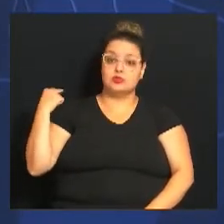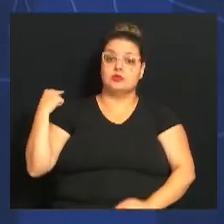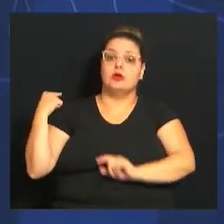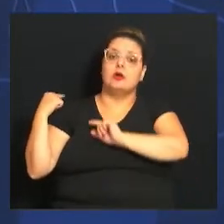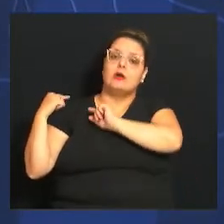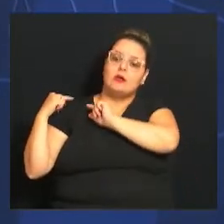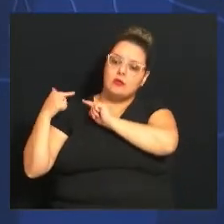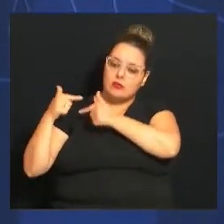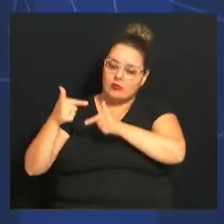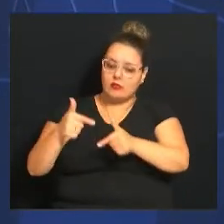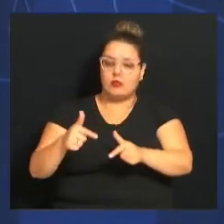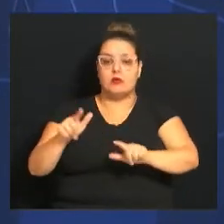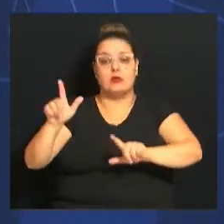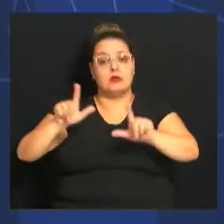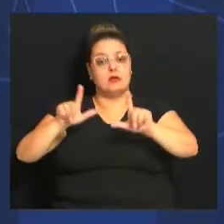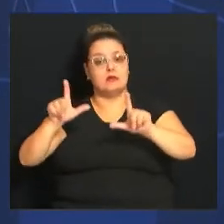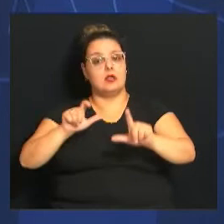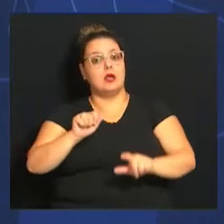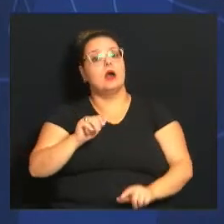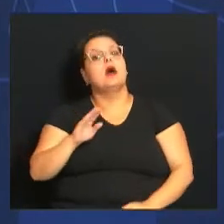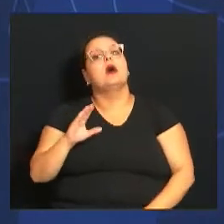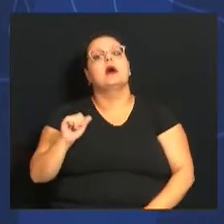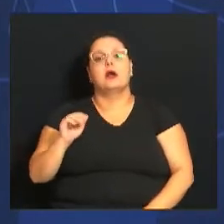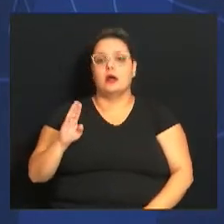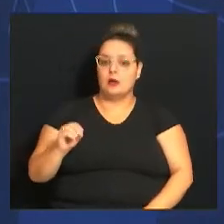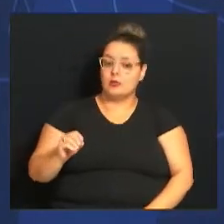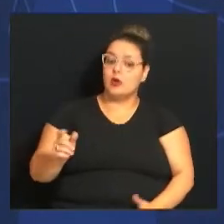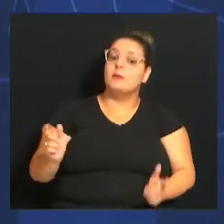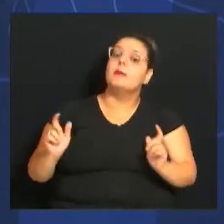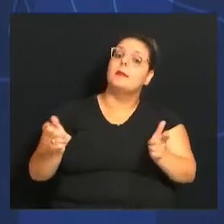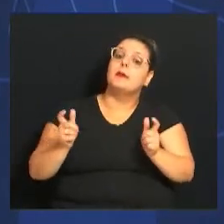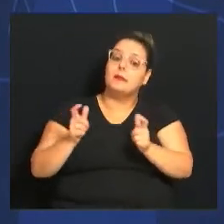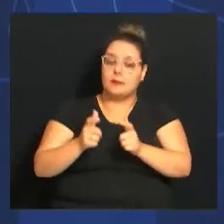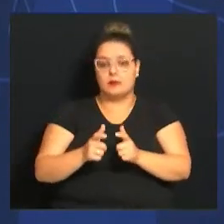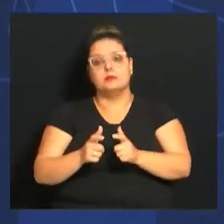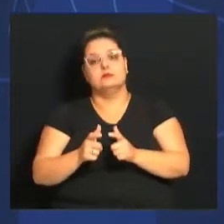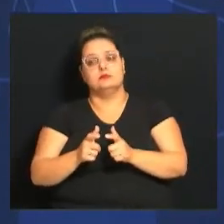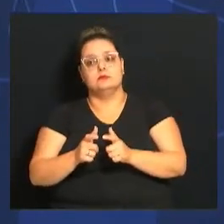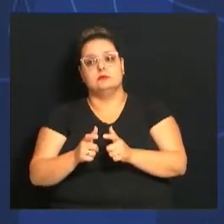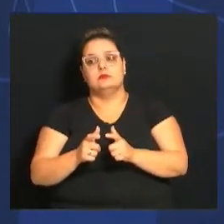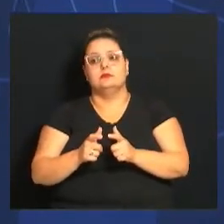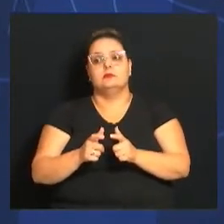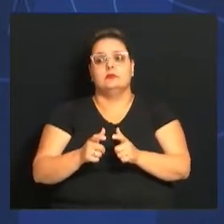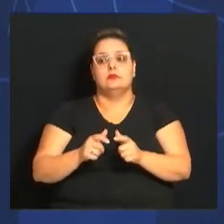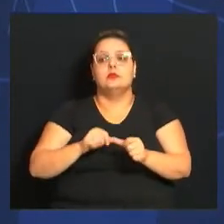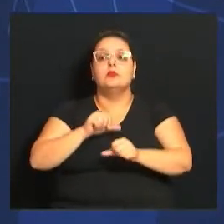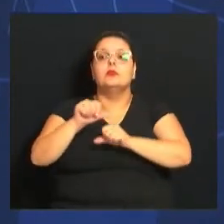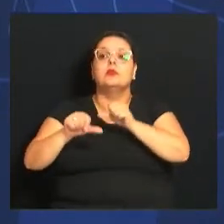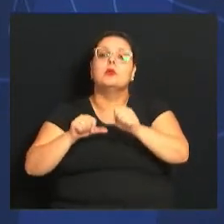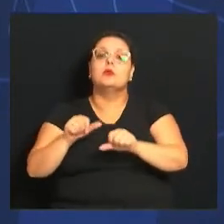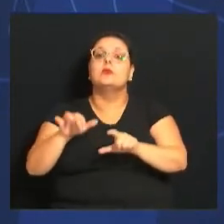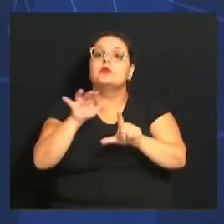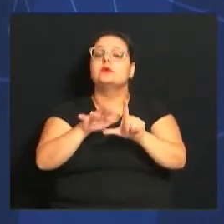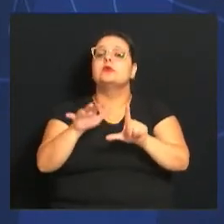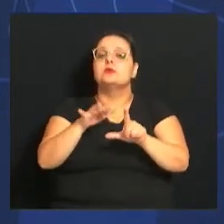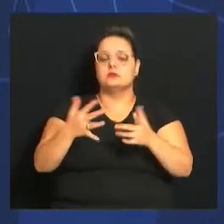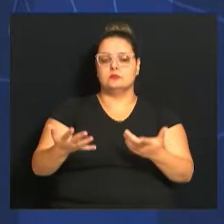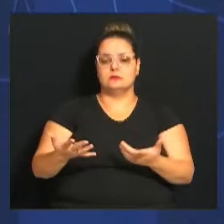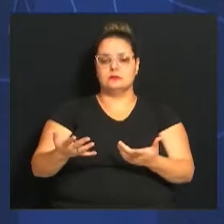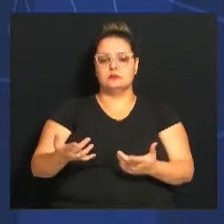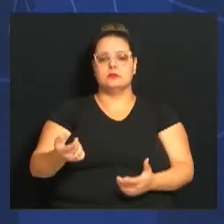TV por a cabo, agora diminuiu um pouquinho o número, as pessoas estão migrando para o streaming. Você vê